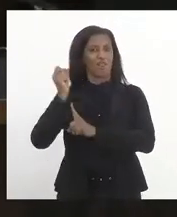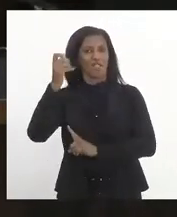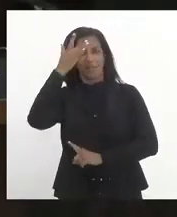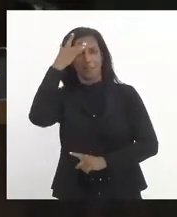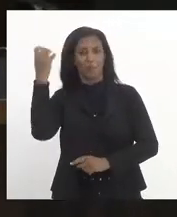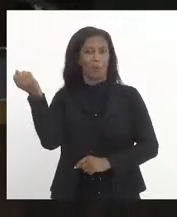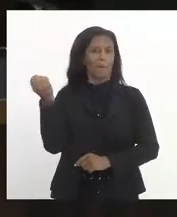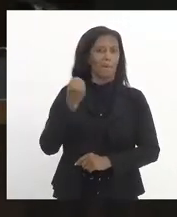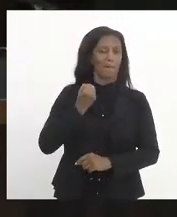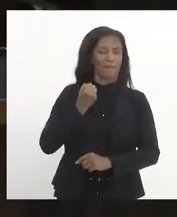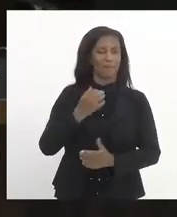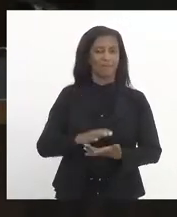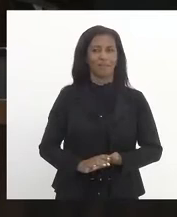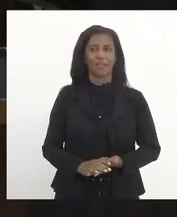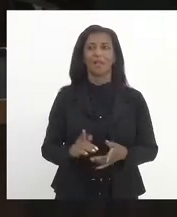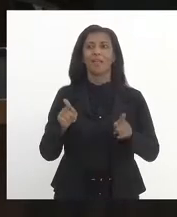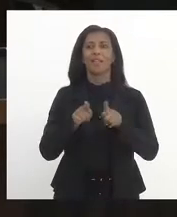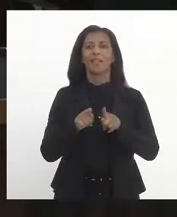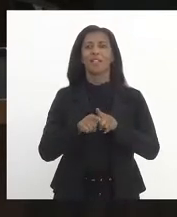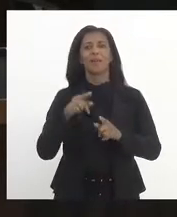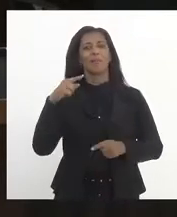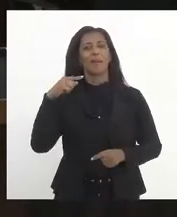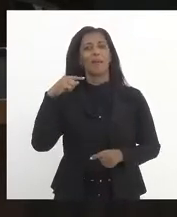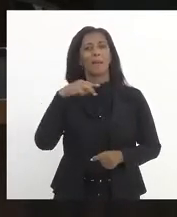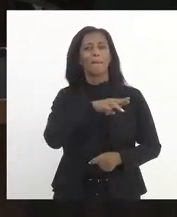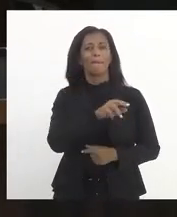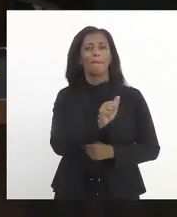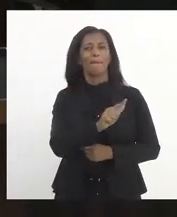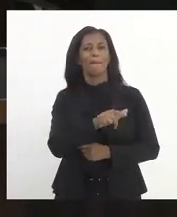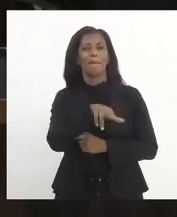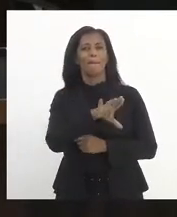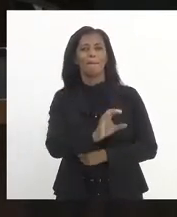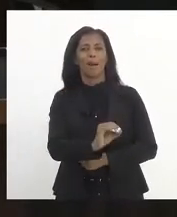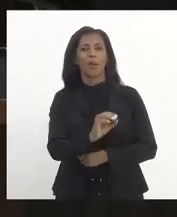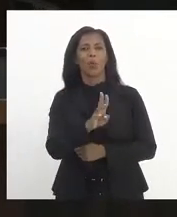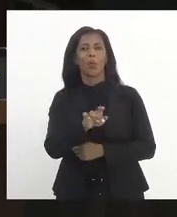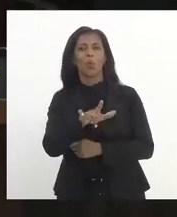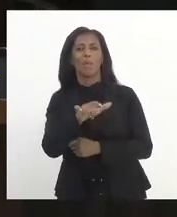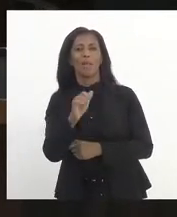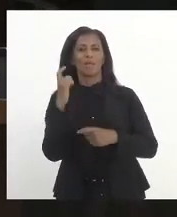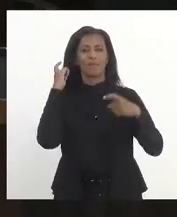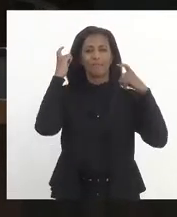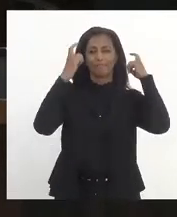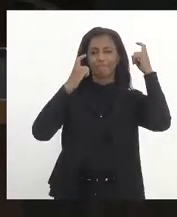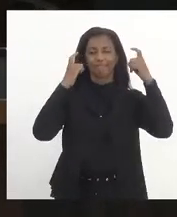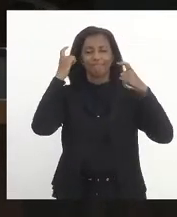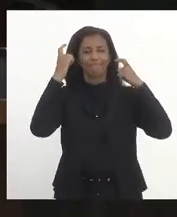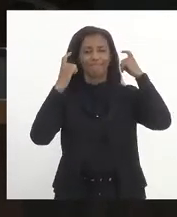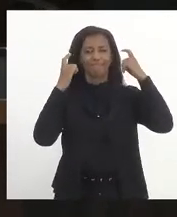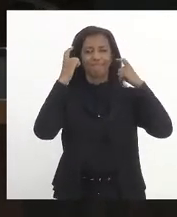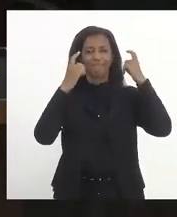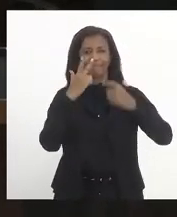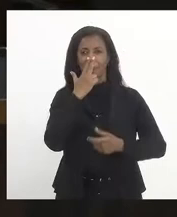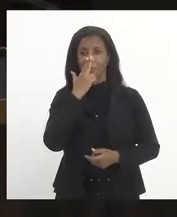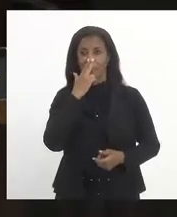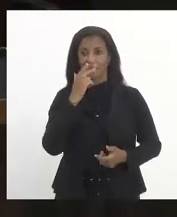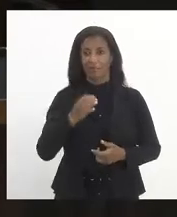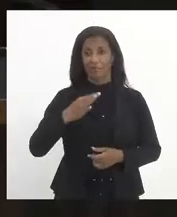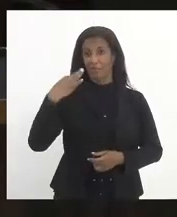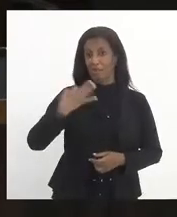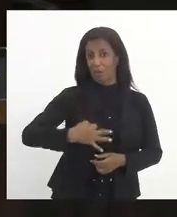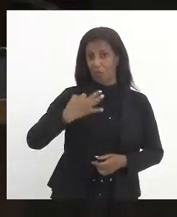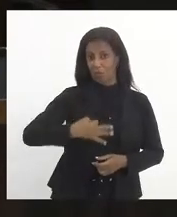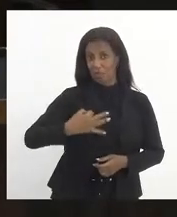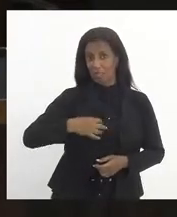Beleza, que diz mais ou menos assim, não é isso? Misturada com minha lucidez, vou ficar. Ficar com